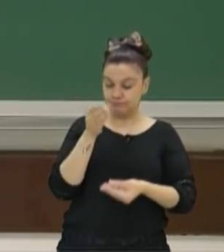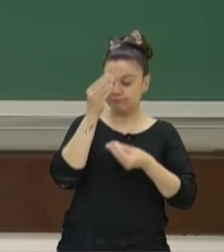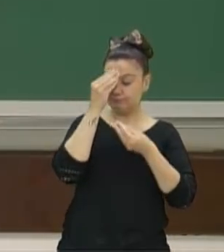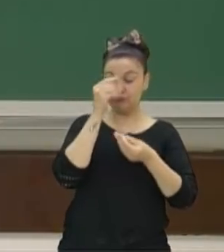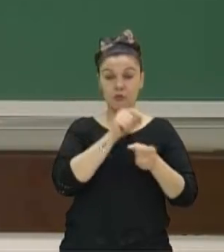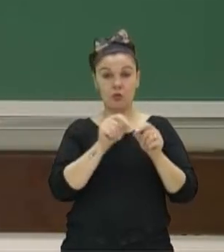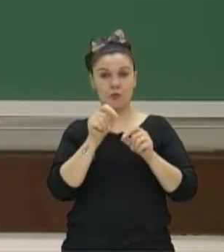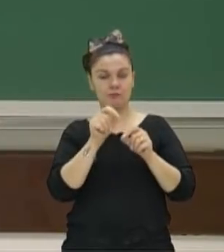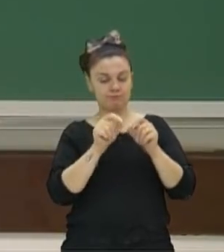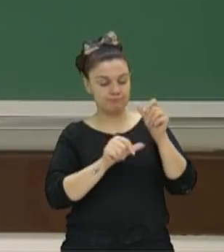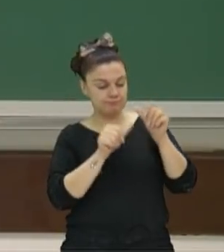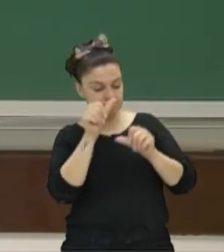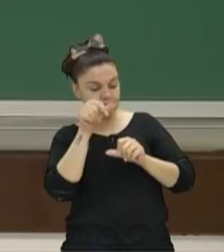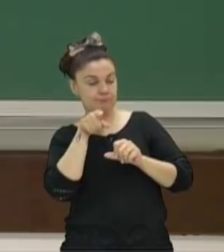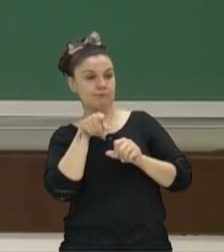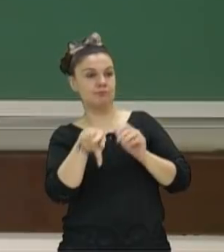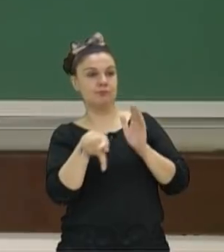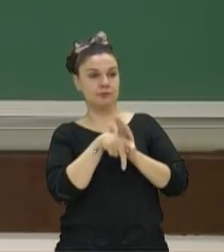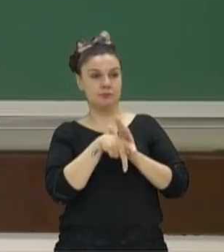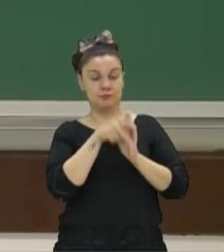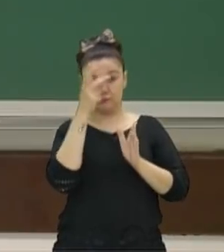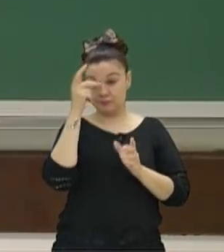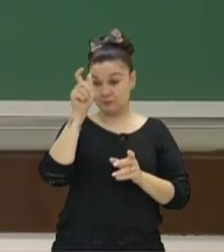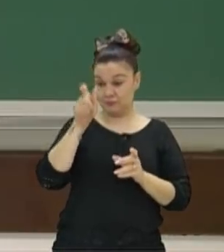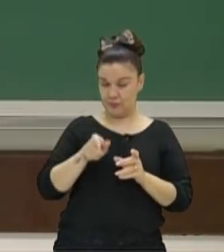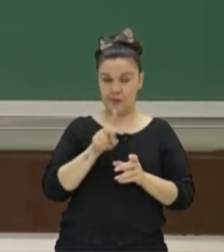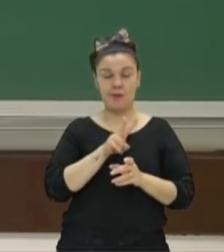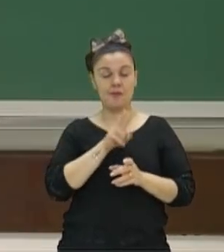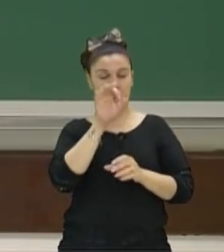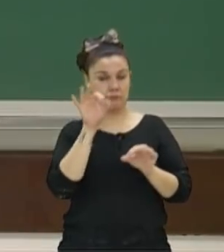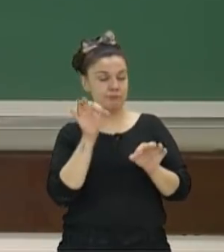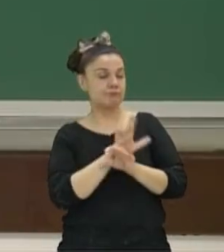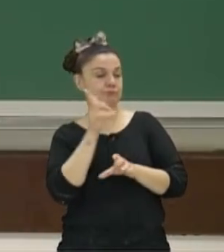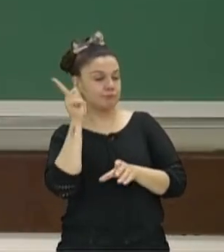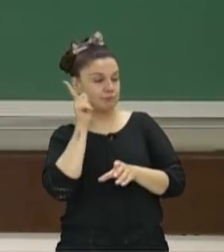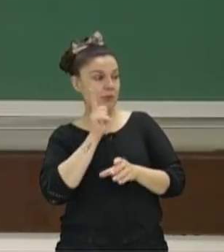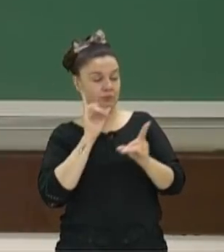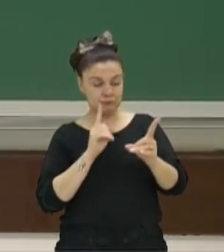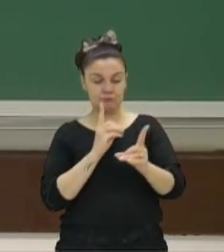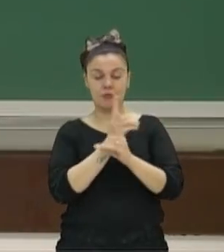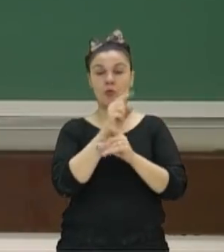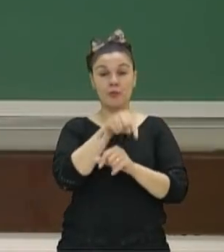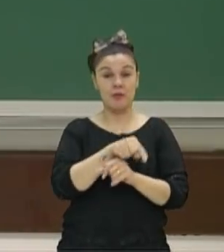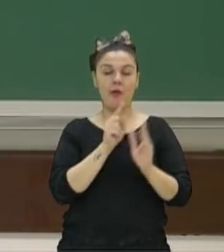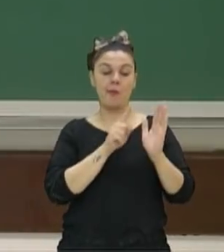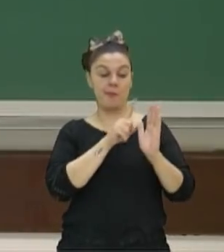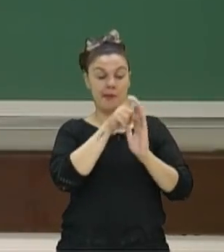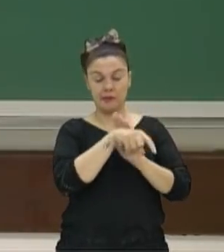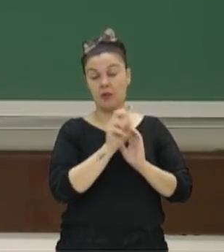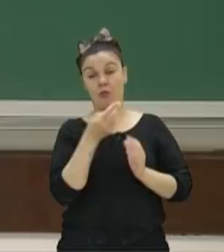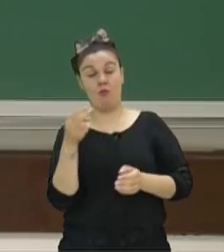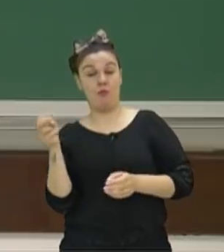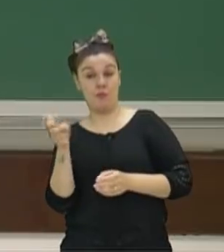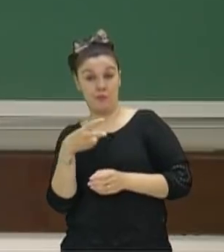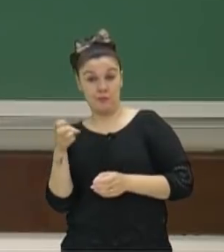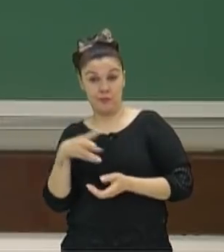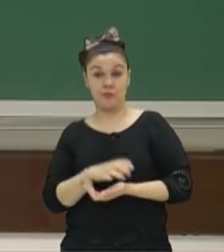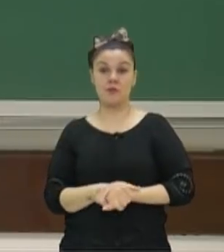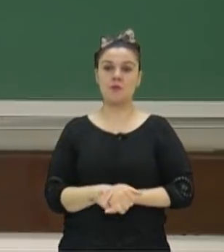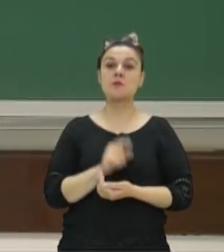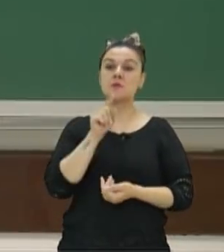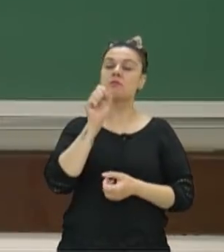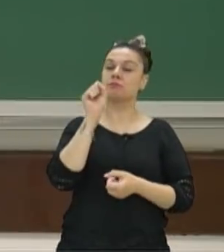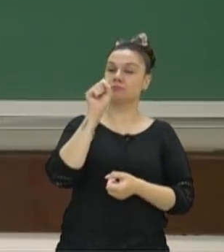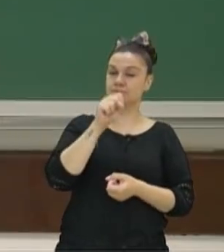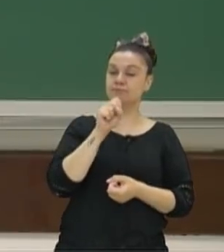visualizar amostras daquela pessoa e ele vai conseguir identificar ali se é uma bactéria, se é um vírus, por exemplo. E